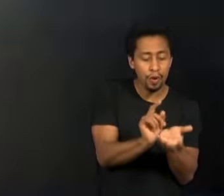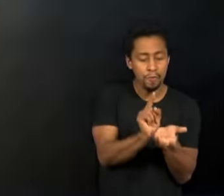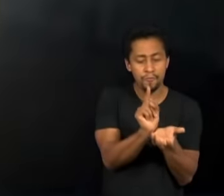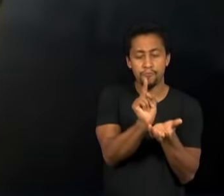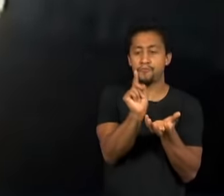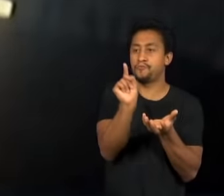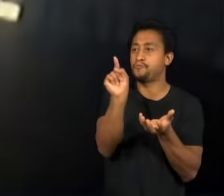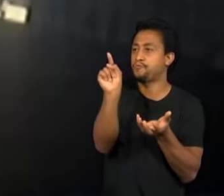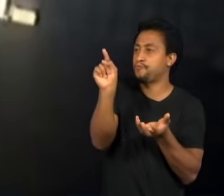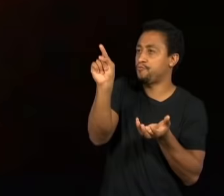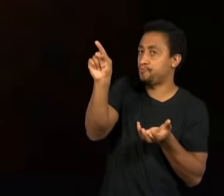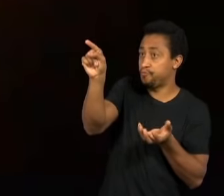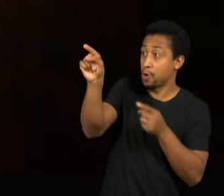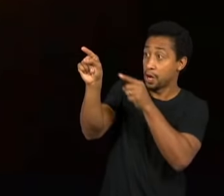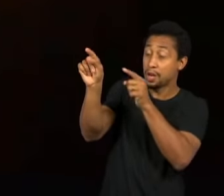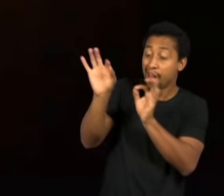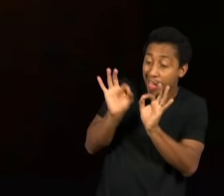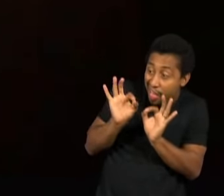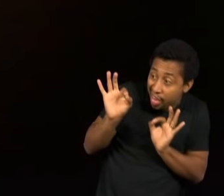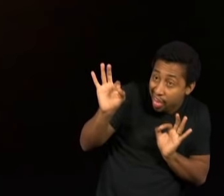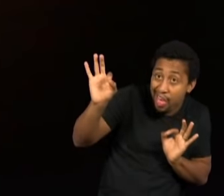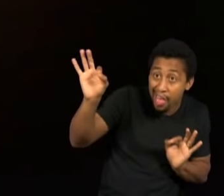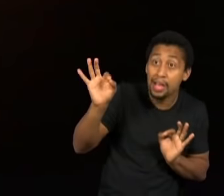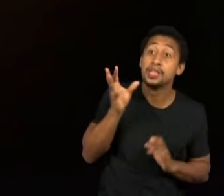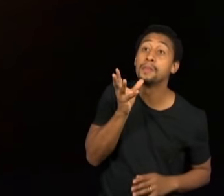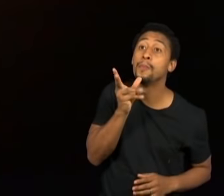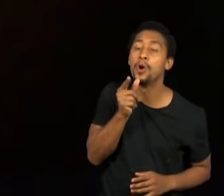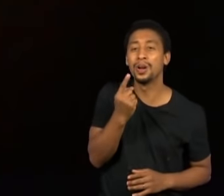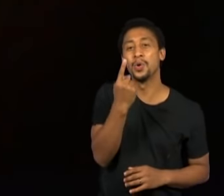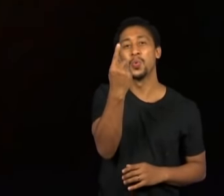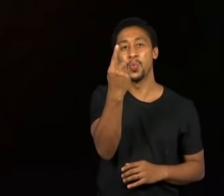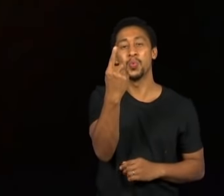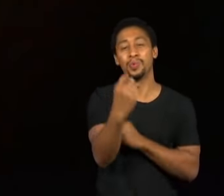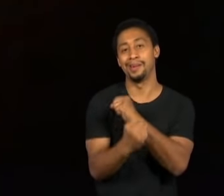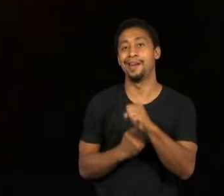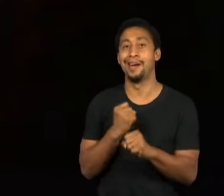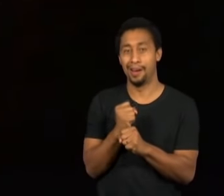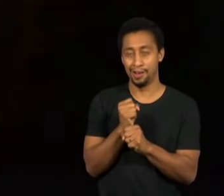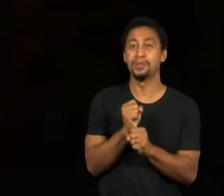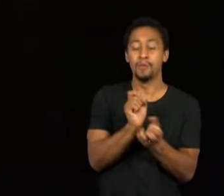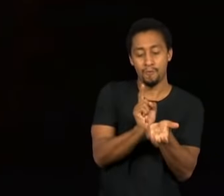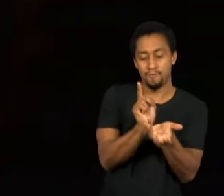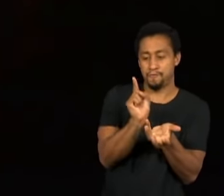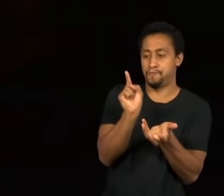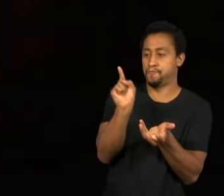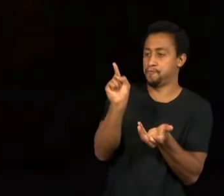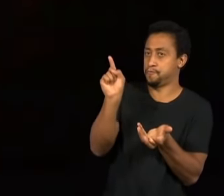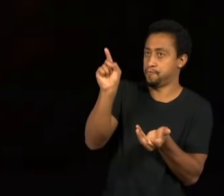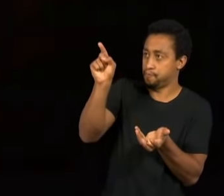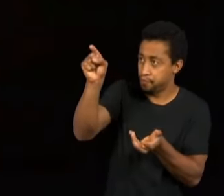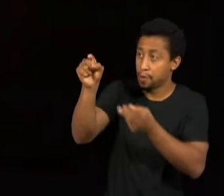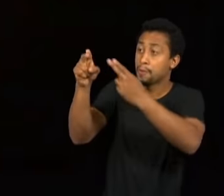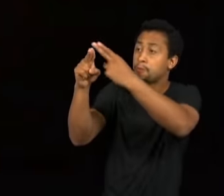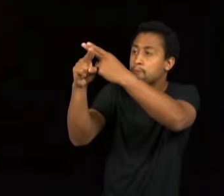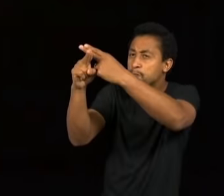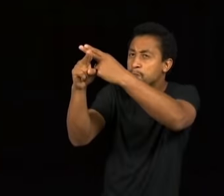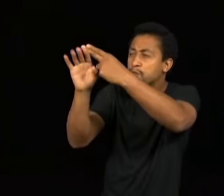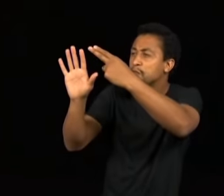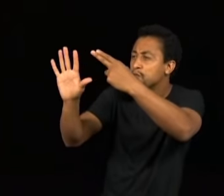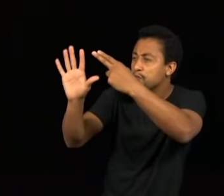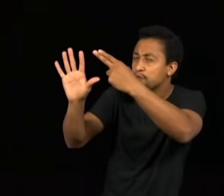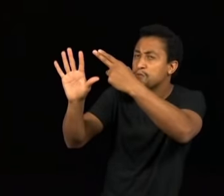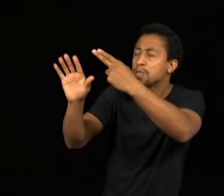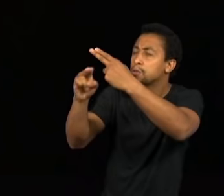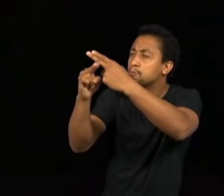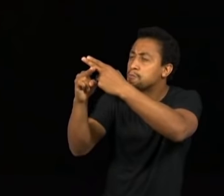seu destino, uma pequena lua na órbita do asteroide Didymos. A ideia é que a nave se choque